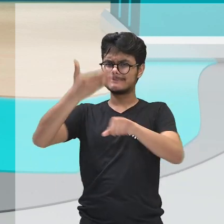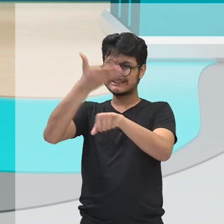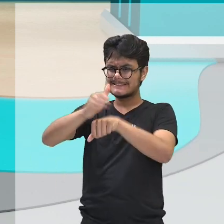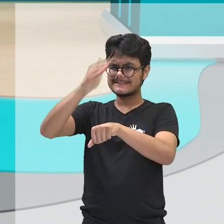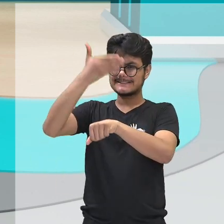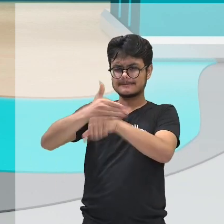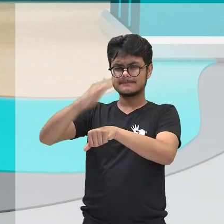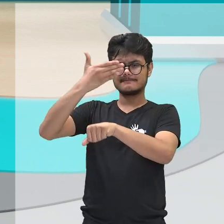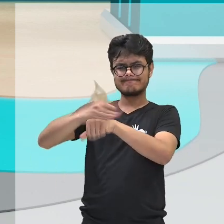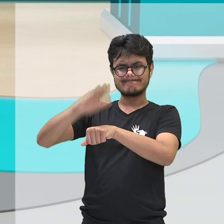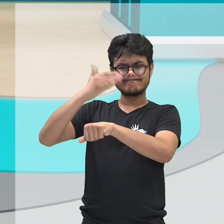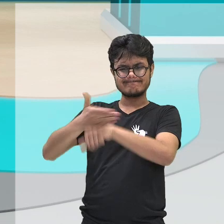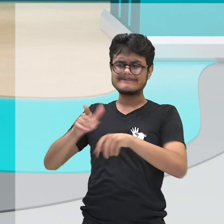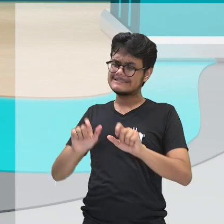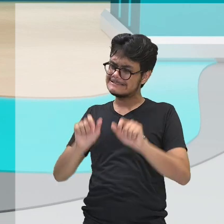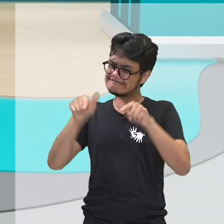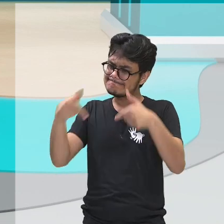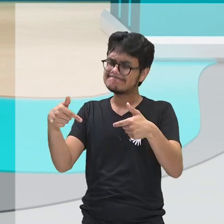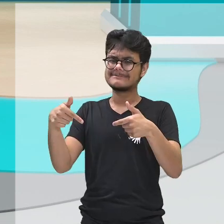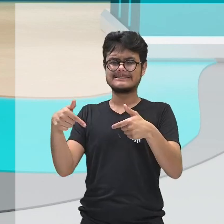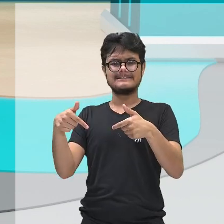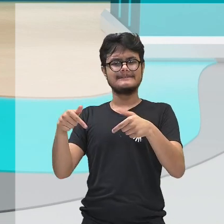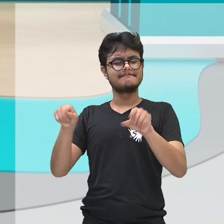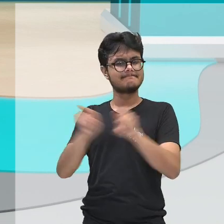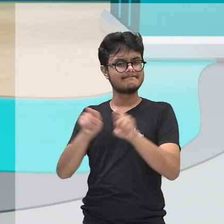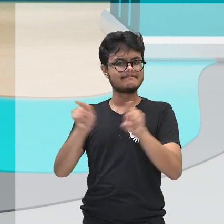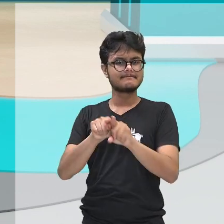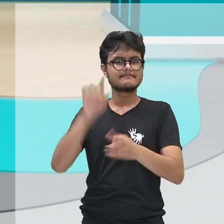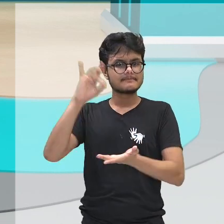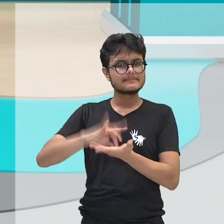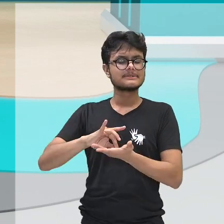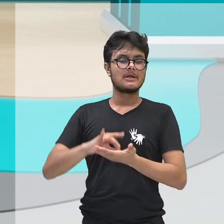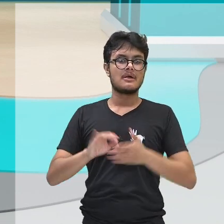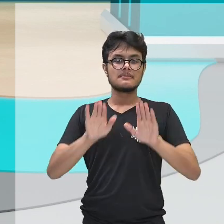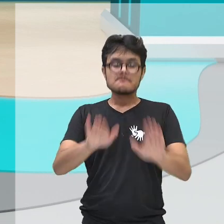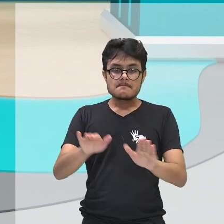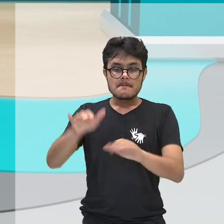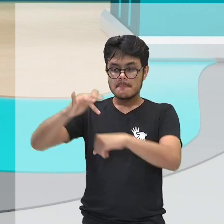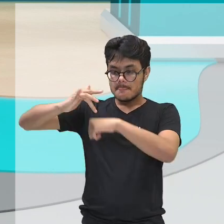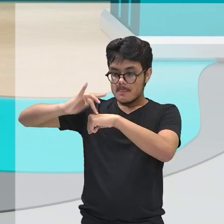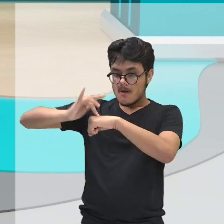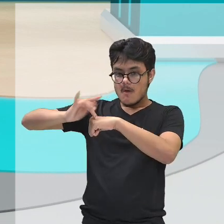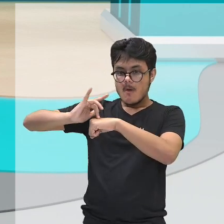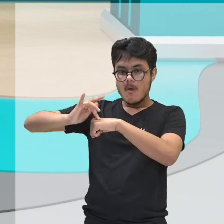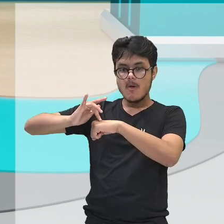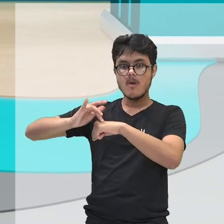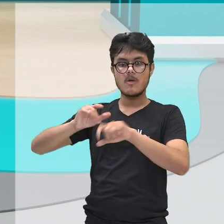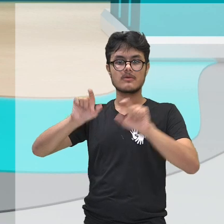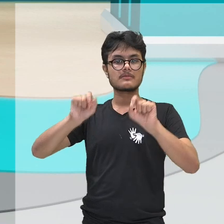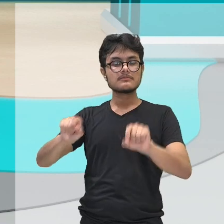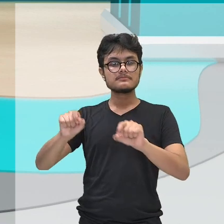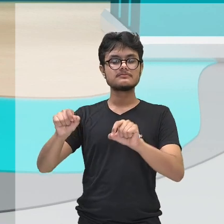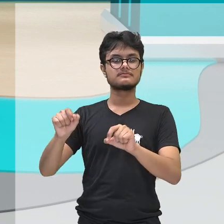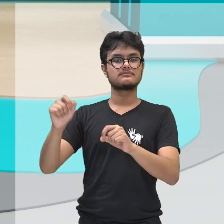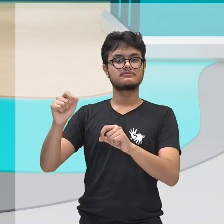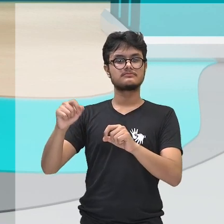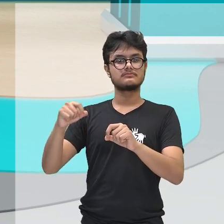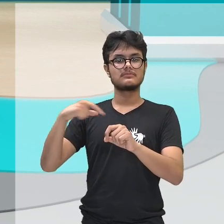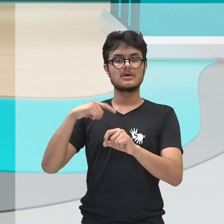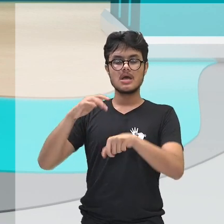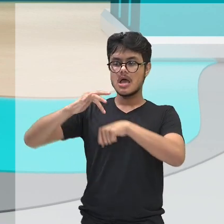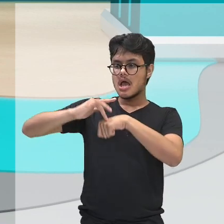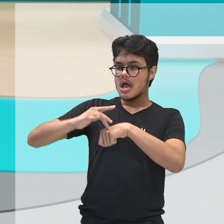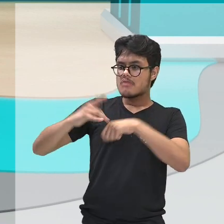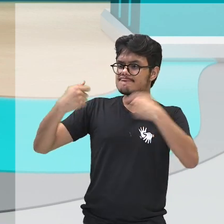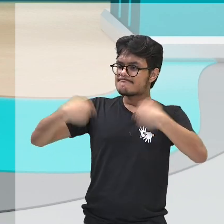prática, é muita determinação. O balé clássico, ele ensina as pessoas, principalmente, a ser pontuais,